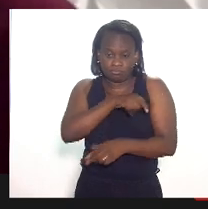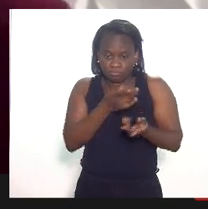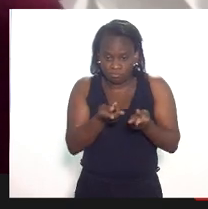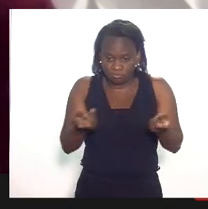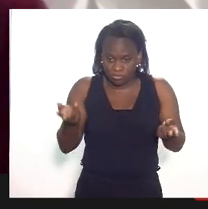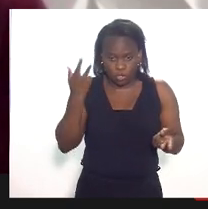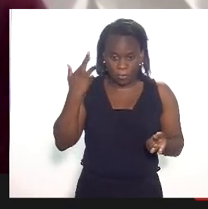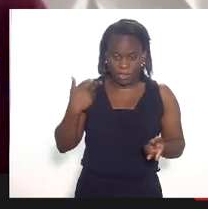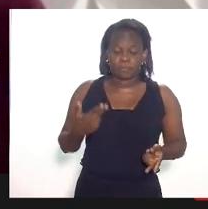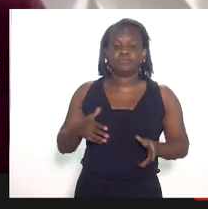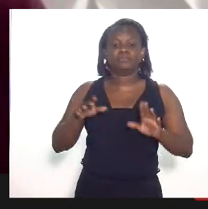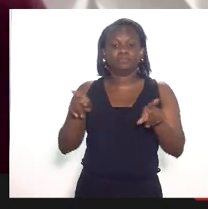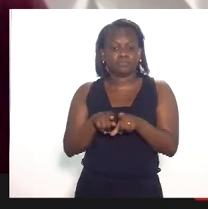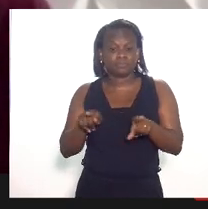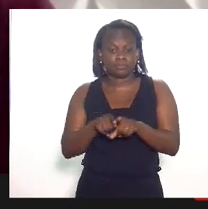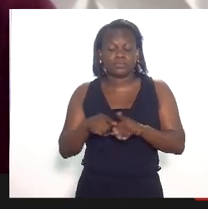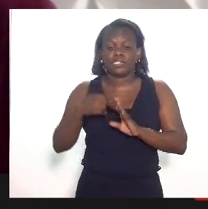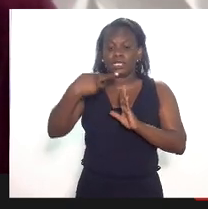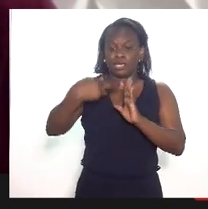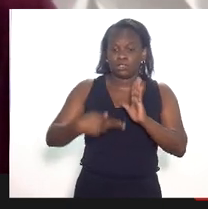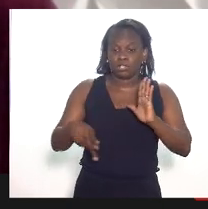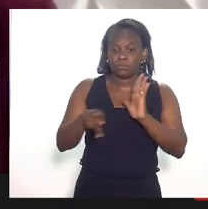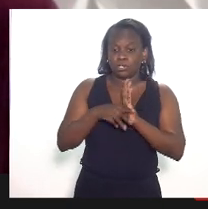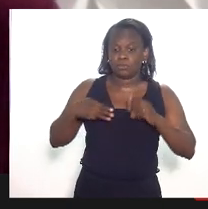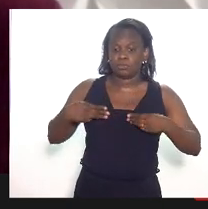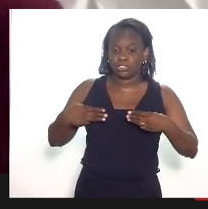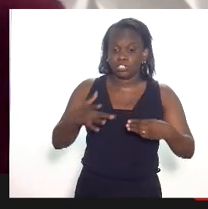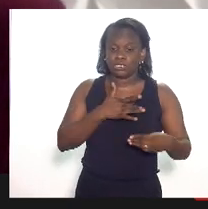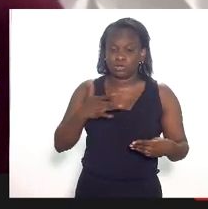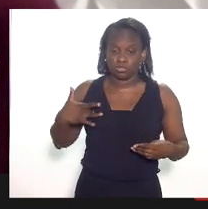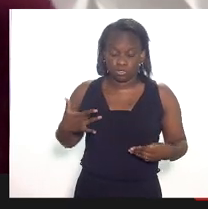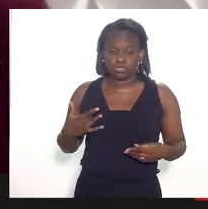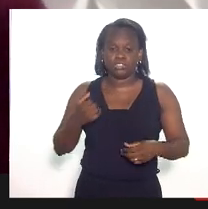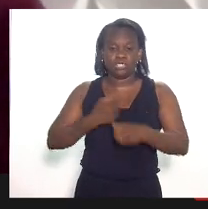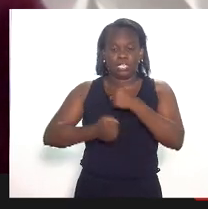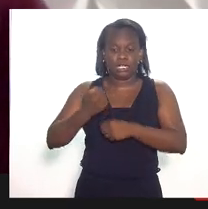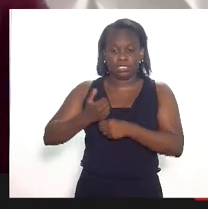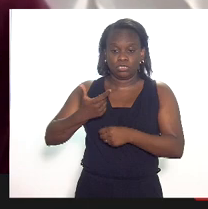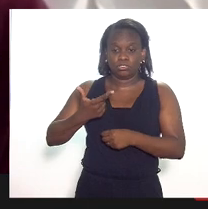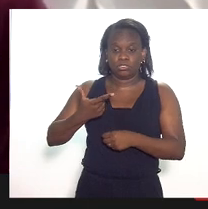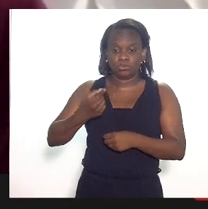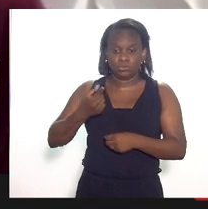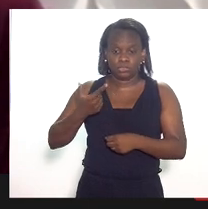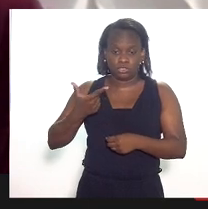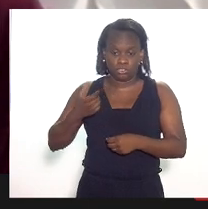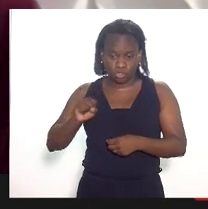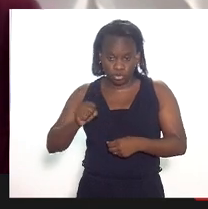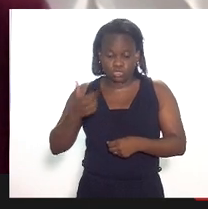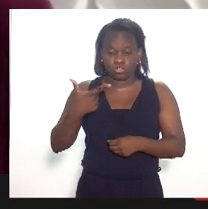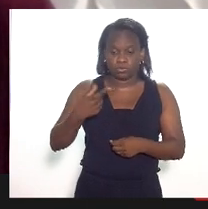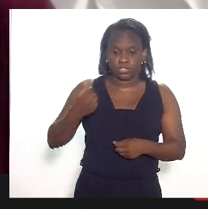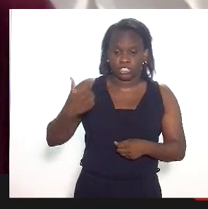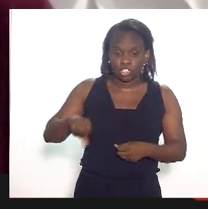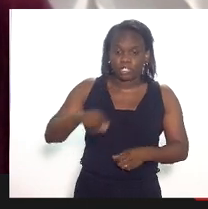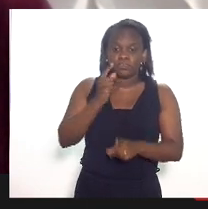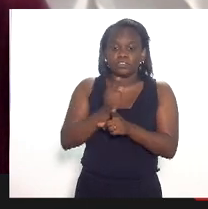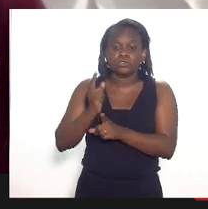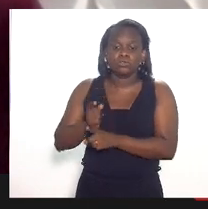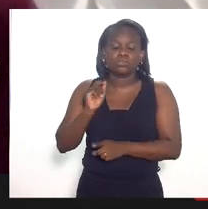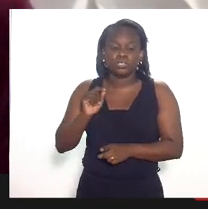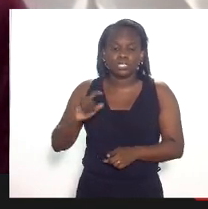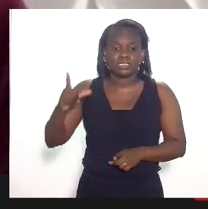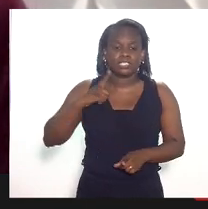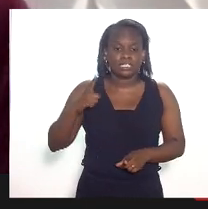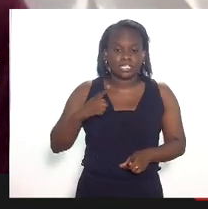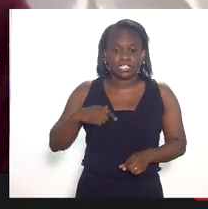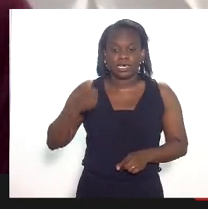lado, o relatório de gestão do Ministério da Saúde dos anos de 2018 e 2019 identificou a